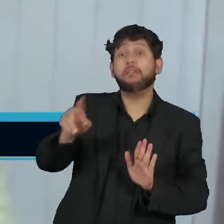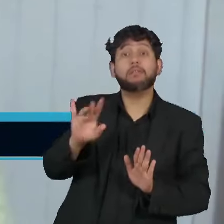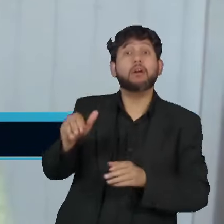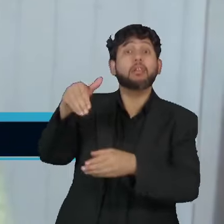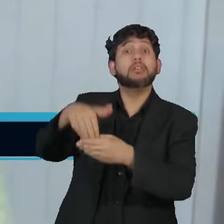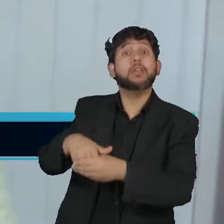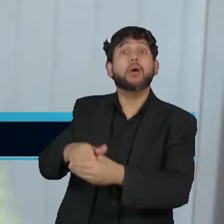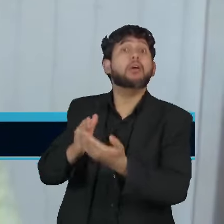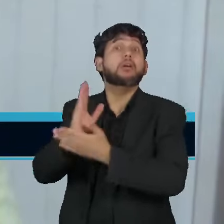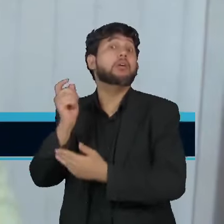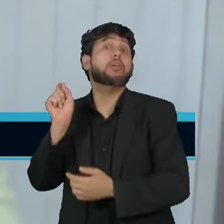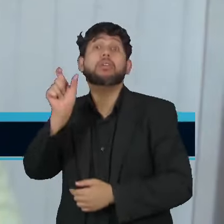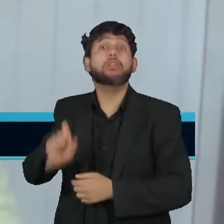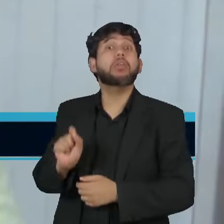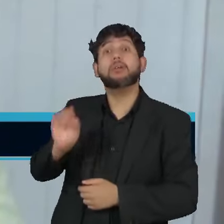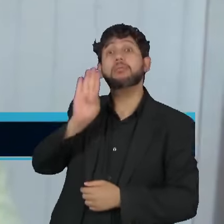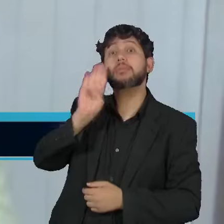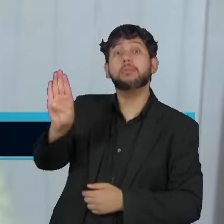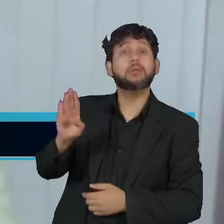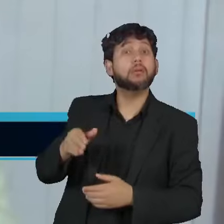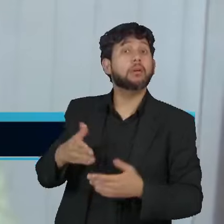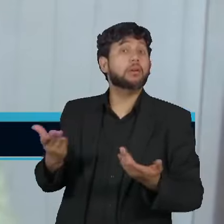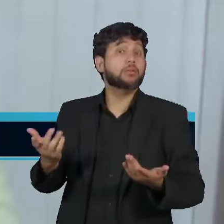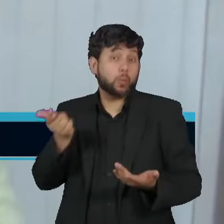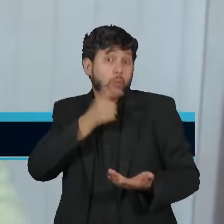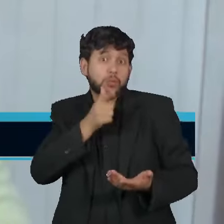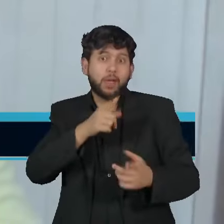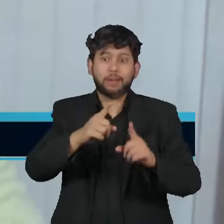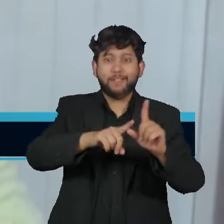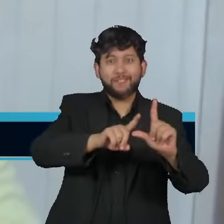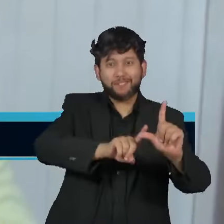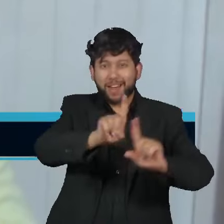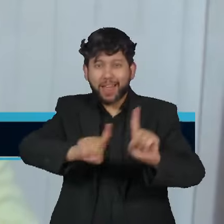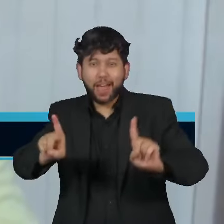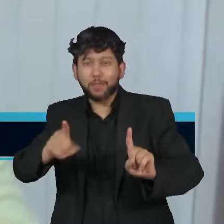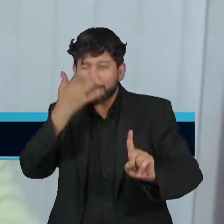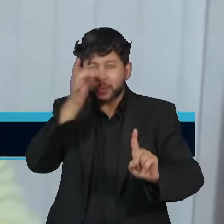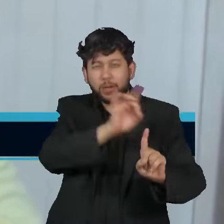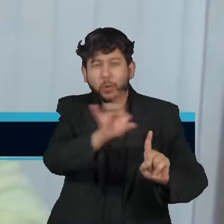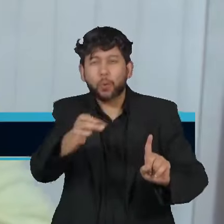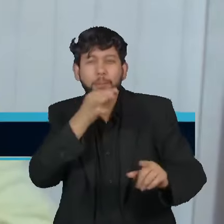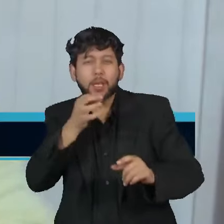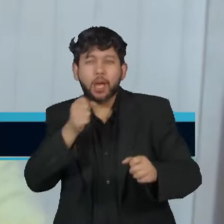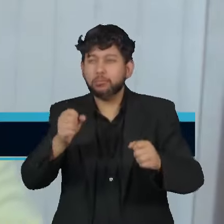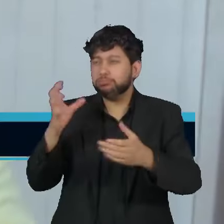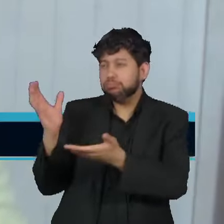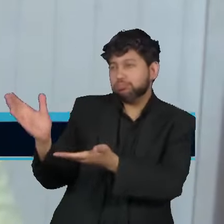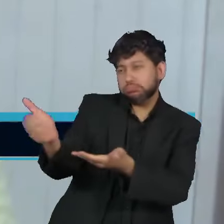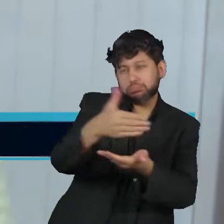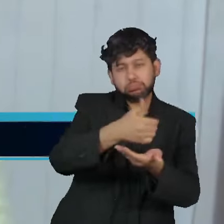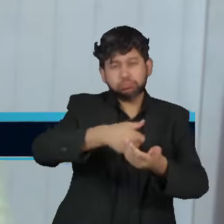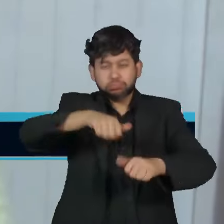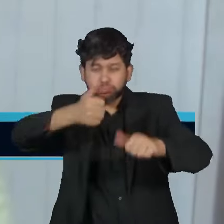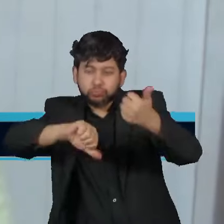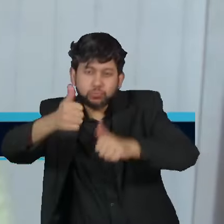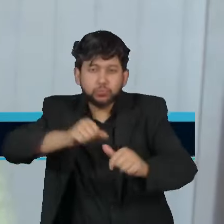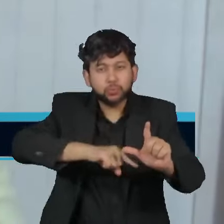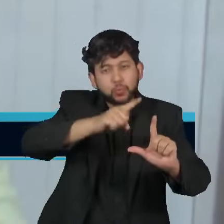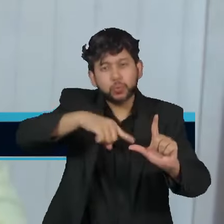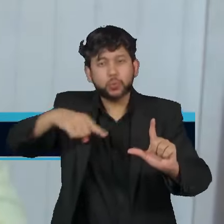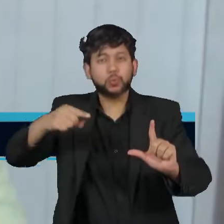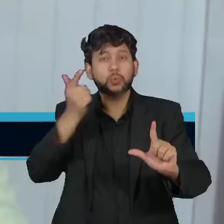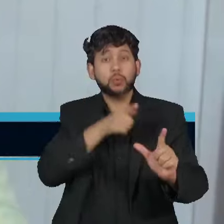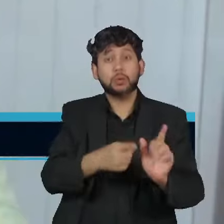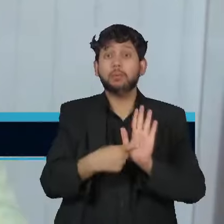base uma variedade de variáveis né como pesquisa de opinião tendência históricos dados demográficos